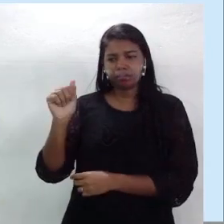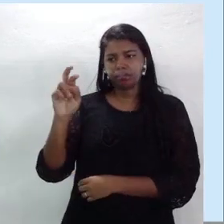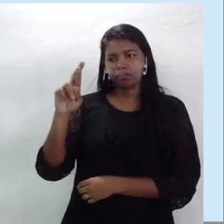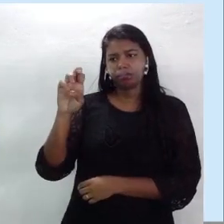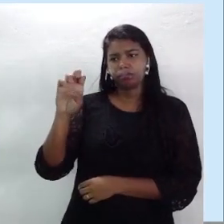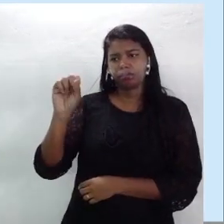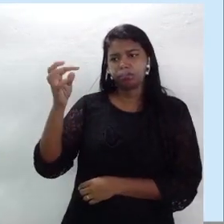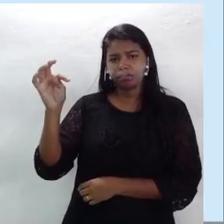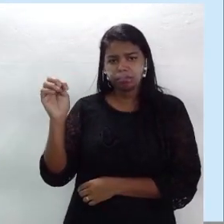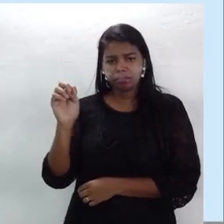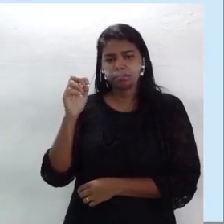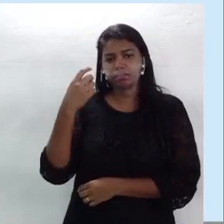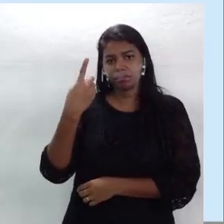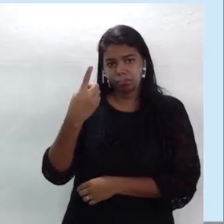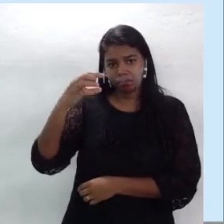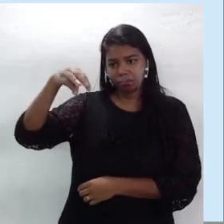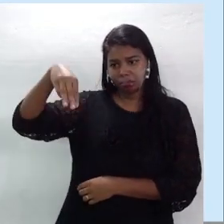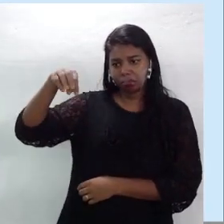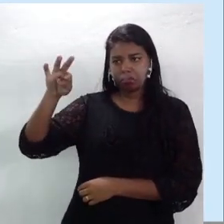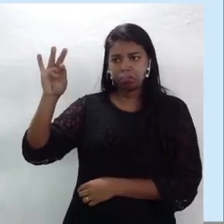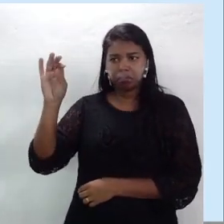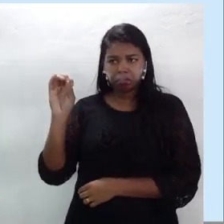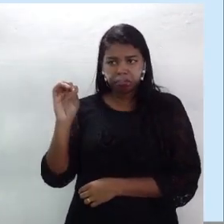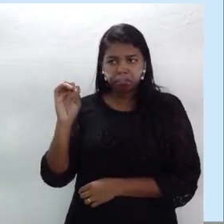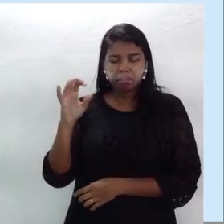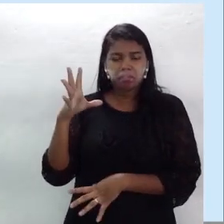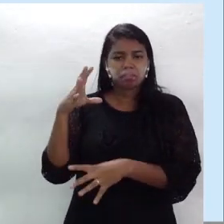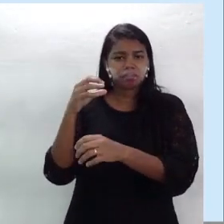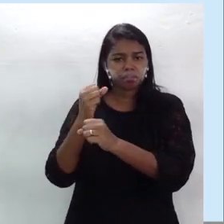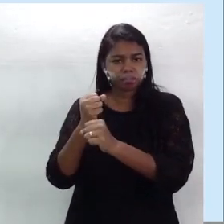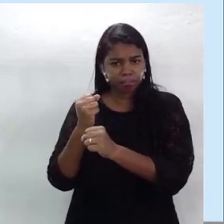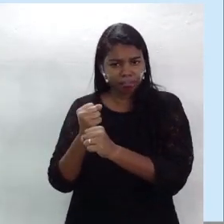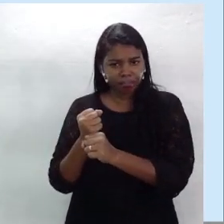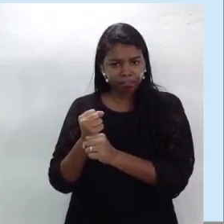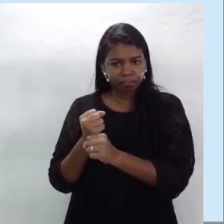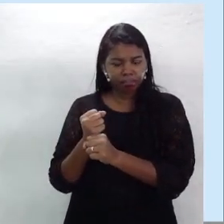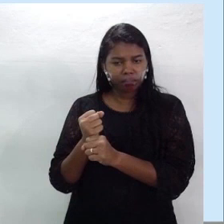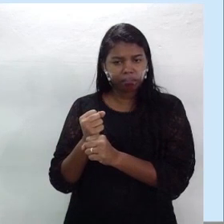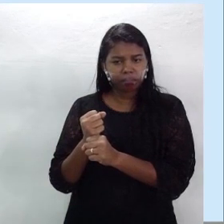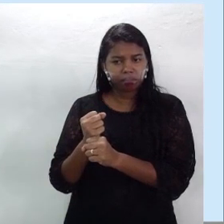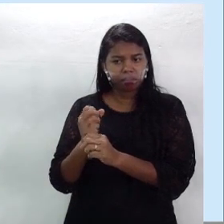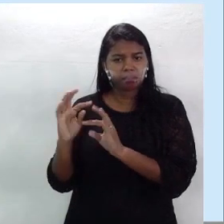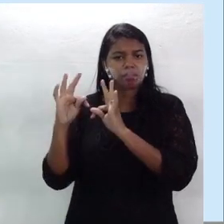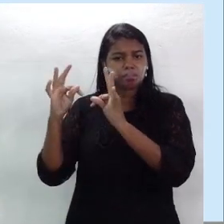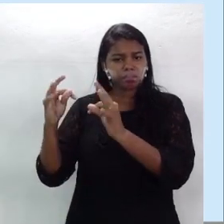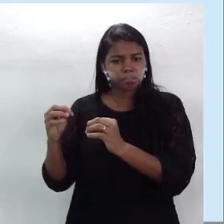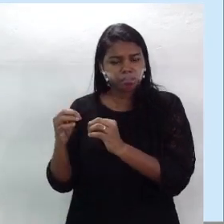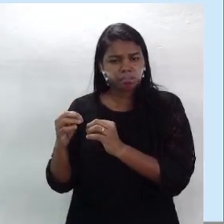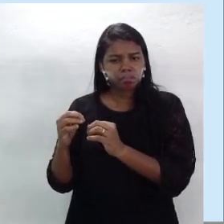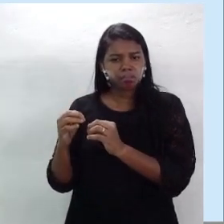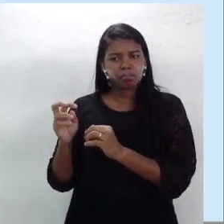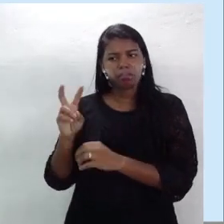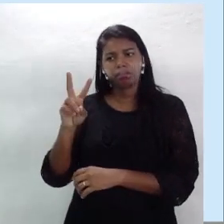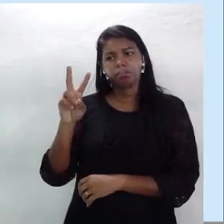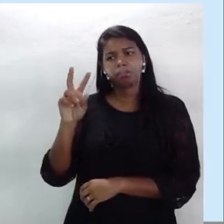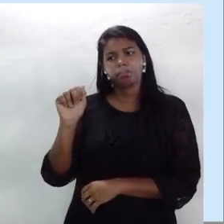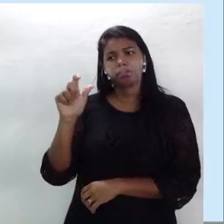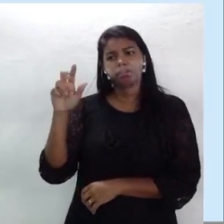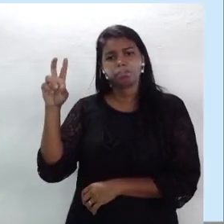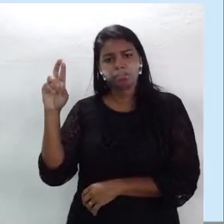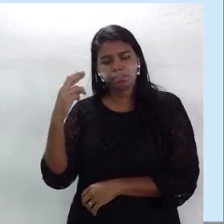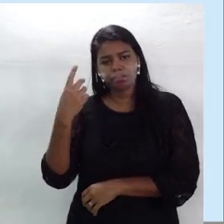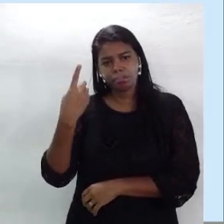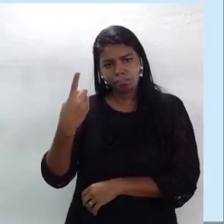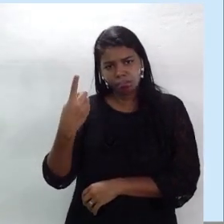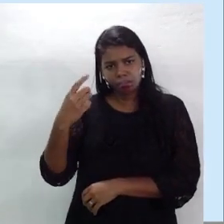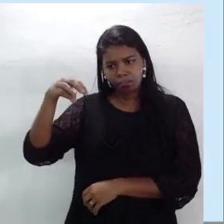metro. Aí a gente vai fazer uma multiplicação desses valores e vai ter o valor de 1 metro